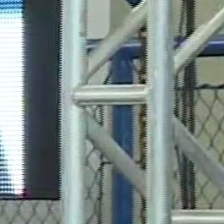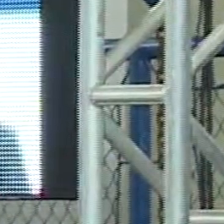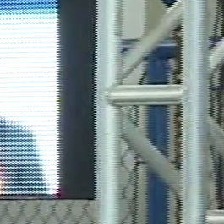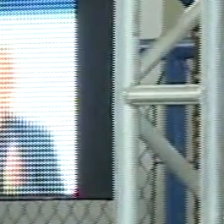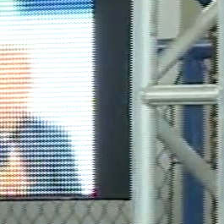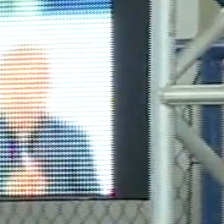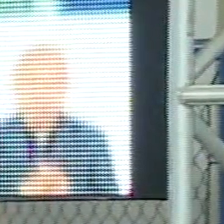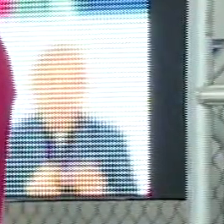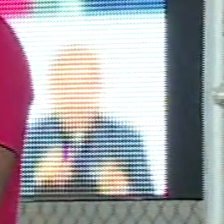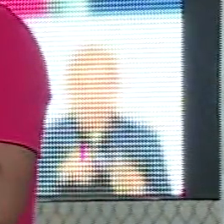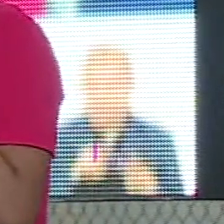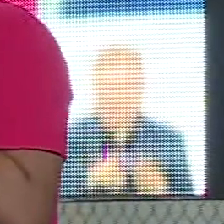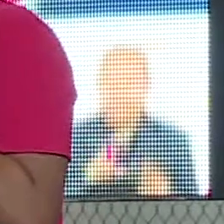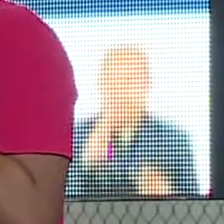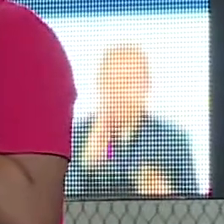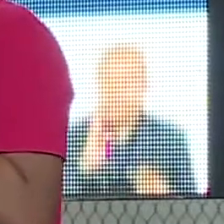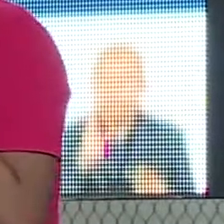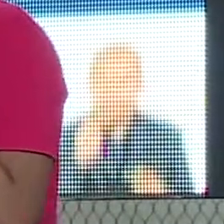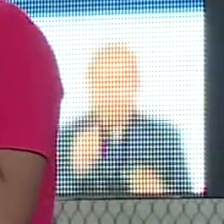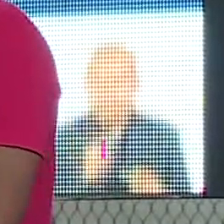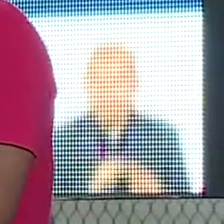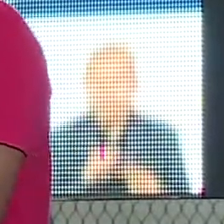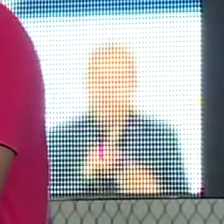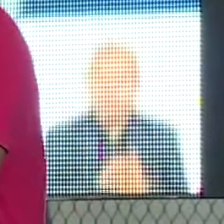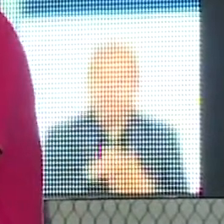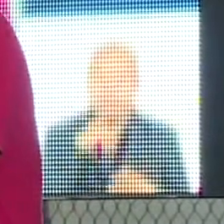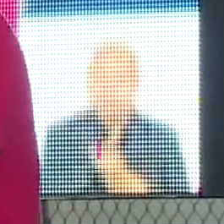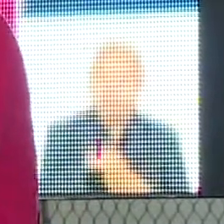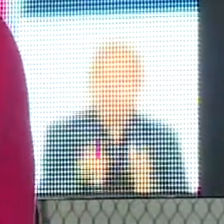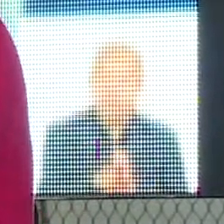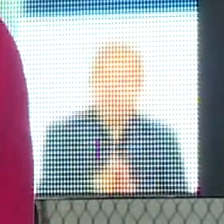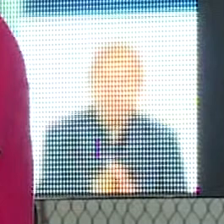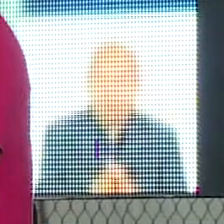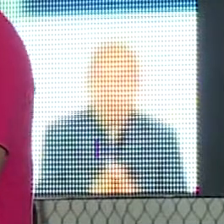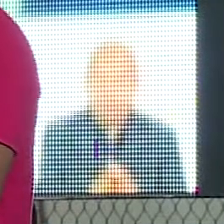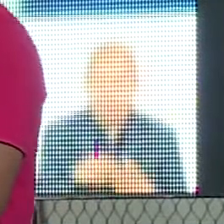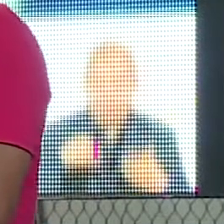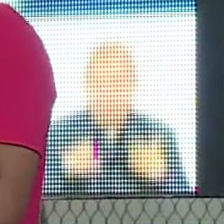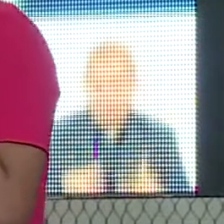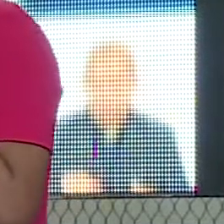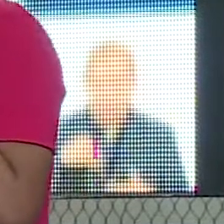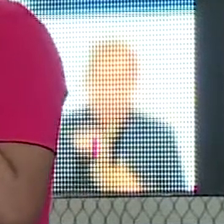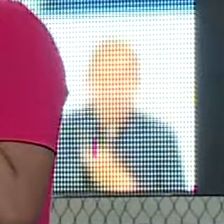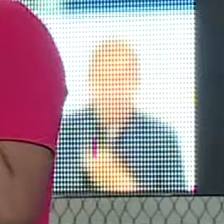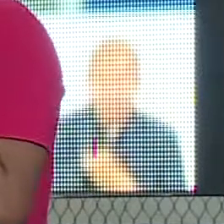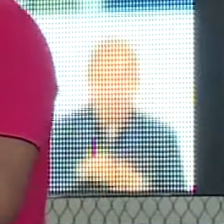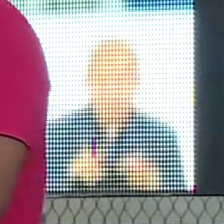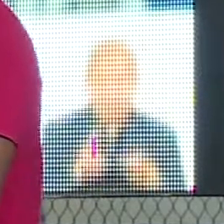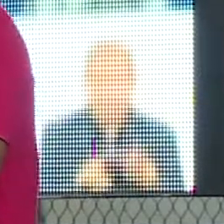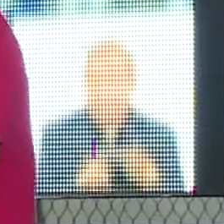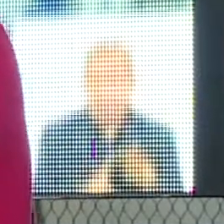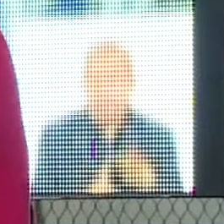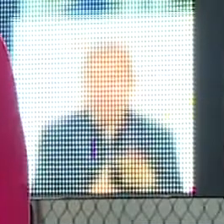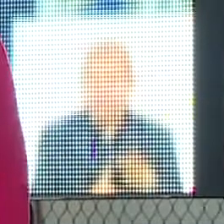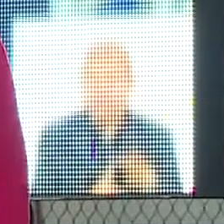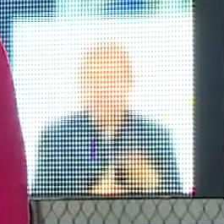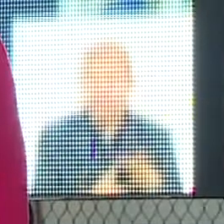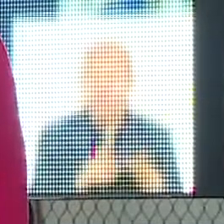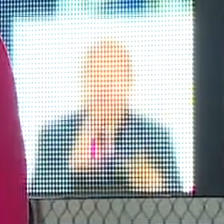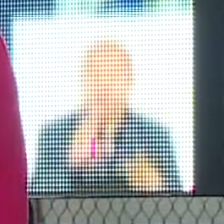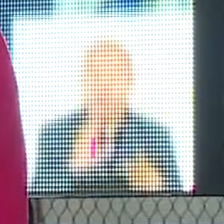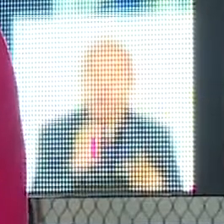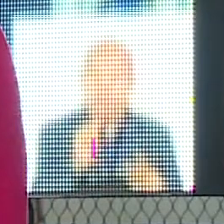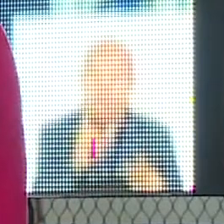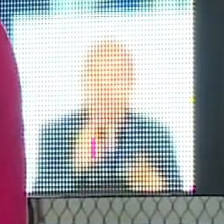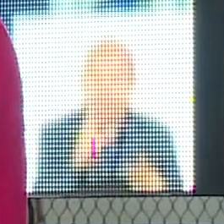tipo de radiação é a radiação gama. A radiação de maior velocidade. O ser humano, quando